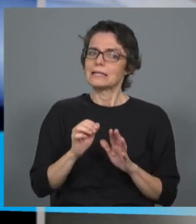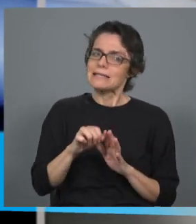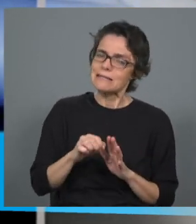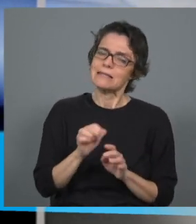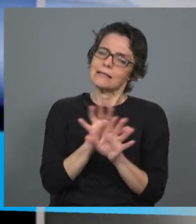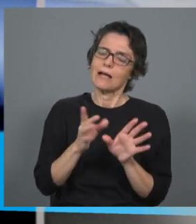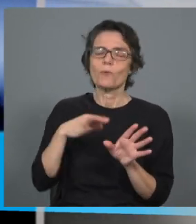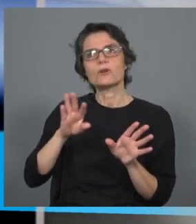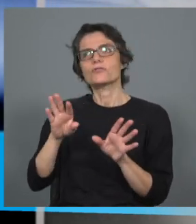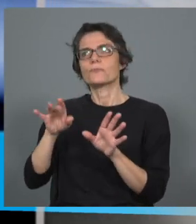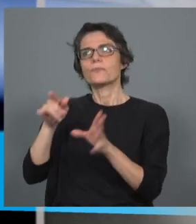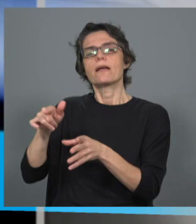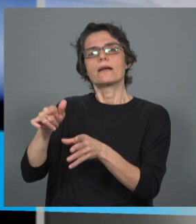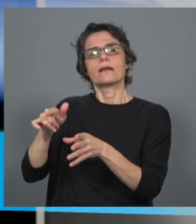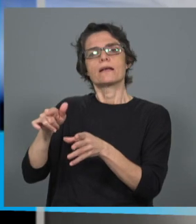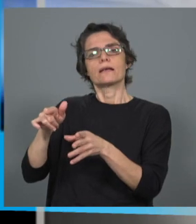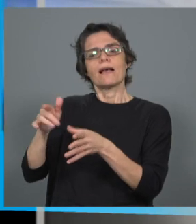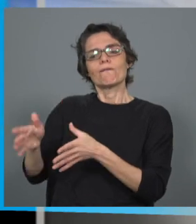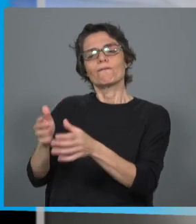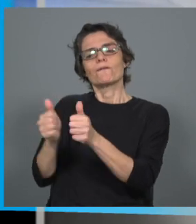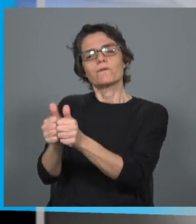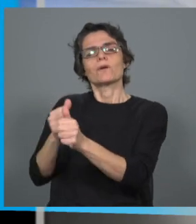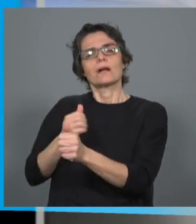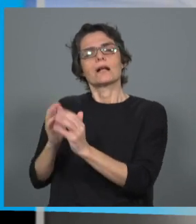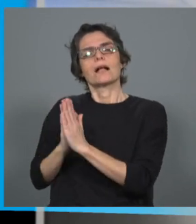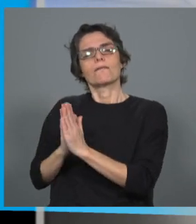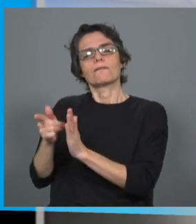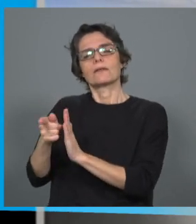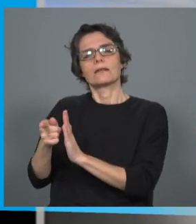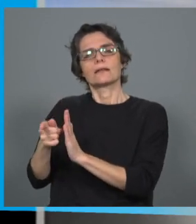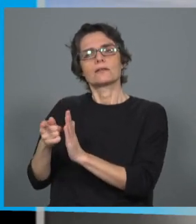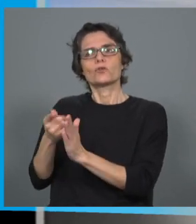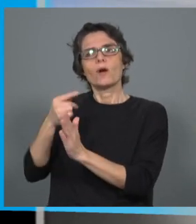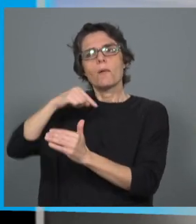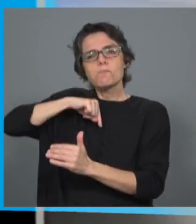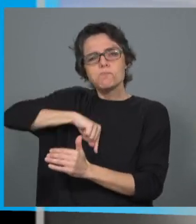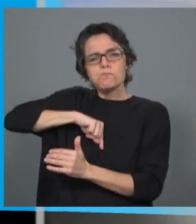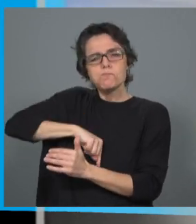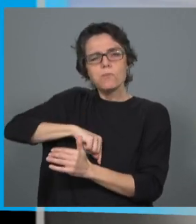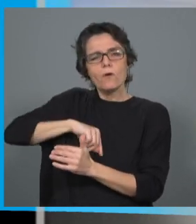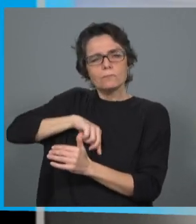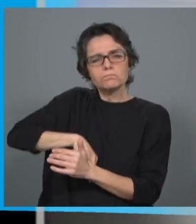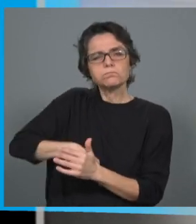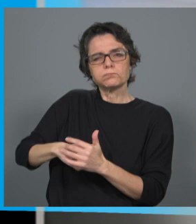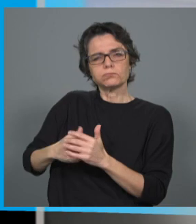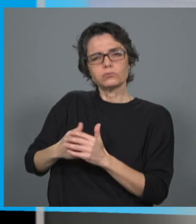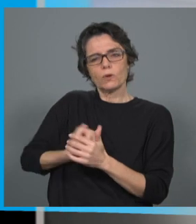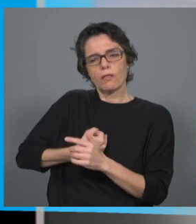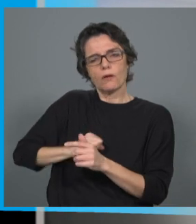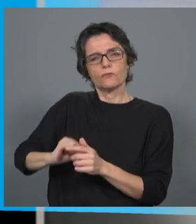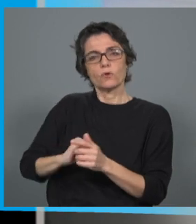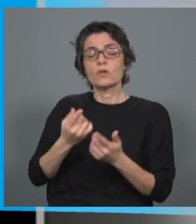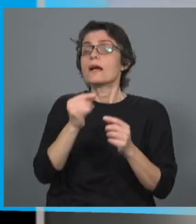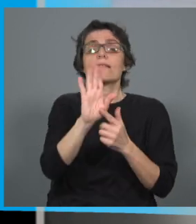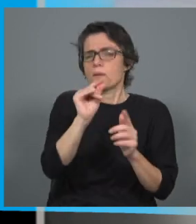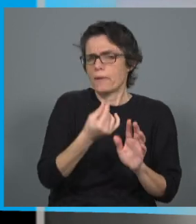vai mais fundo à nossa identidade. Muda-nos. Claro que temos vocação para ser médico, professor, etc. Mas